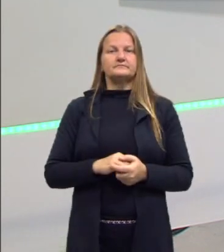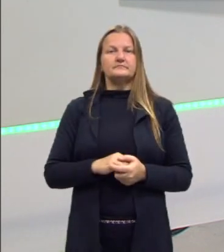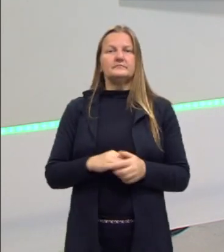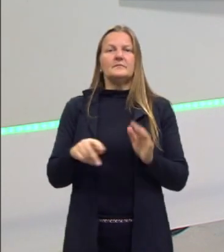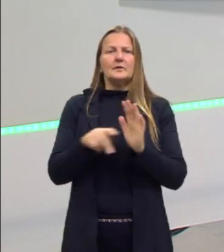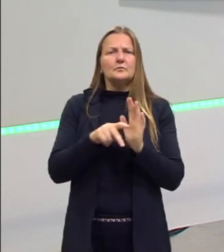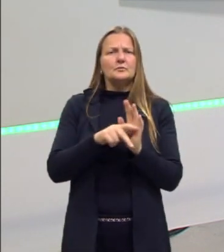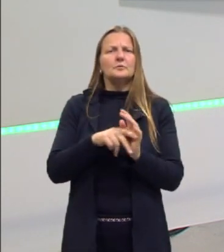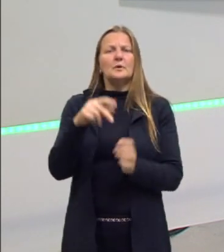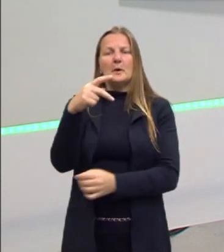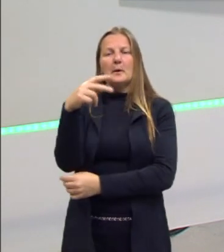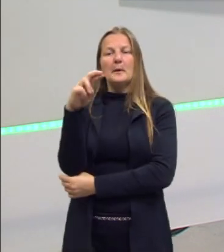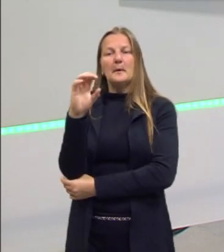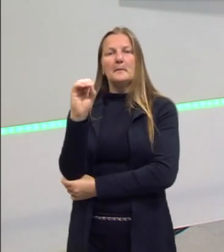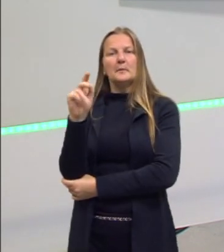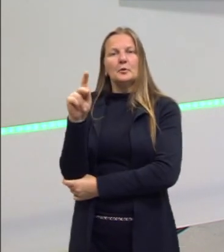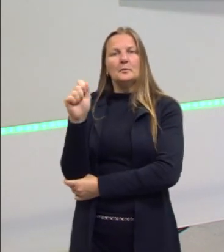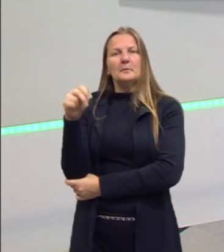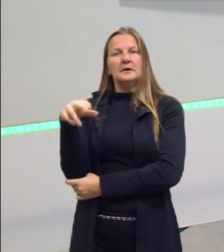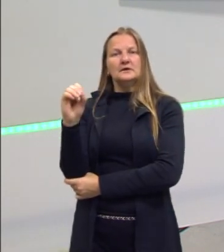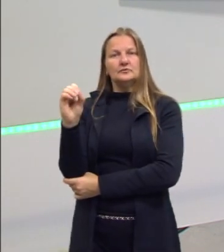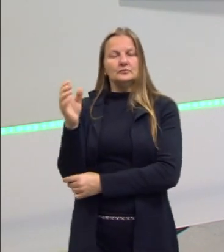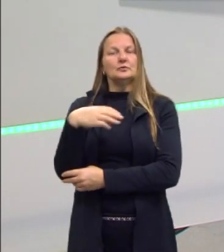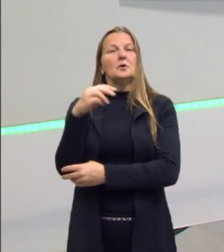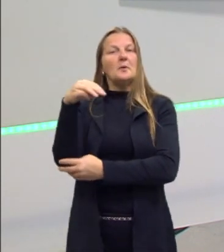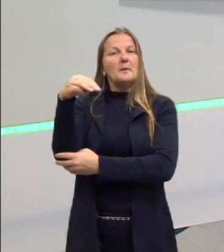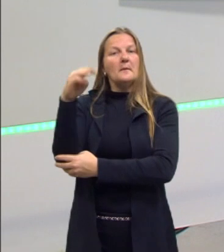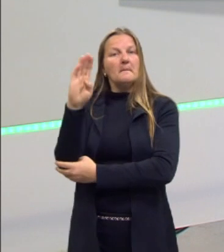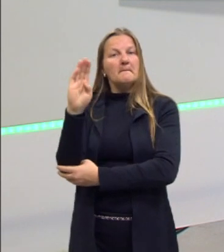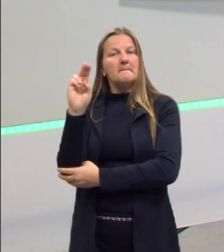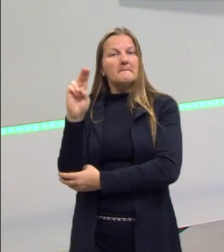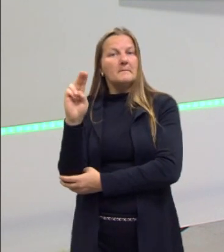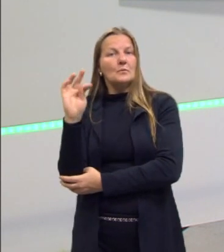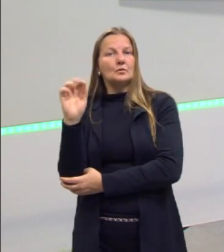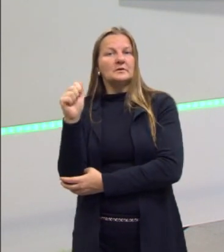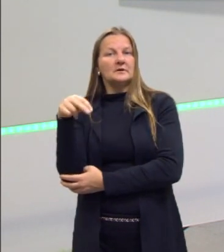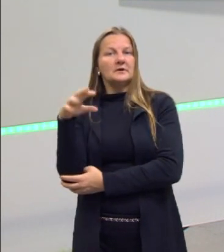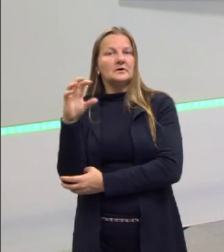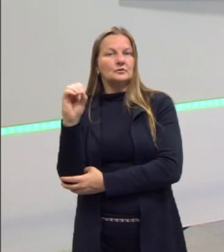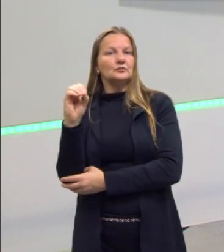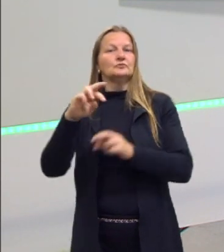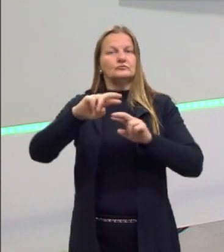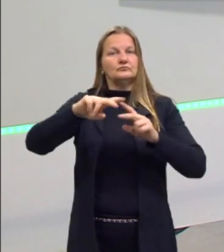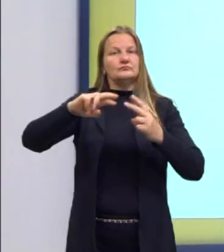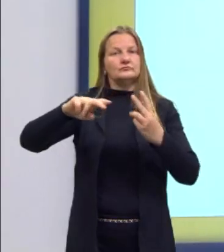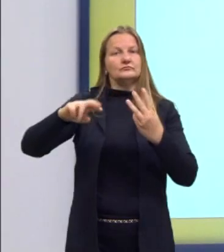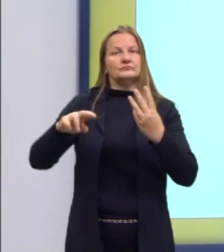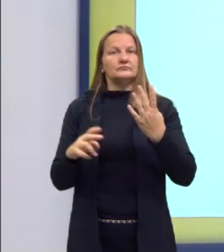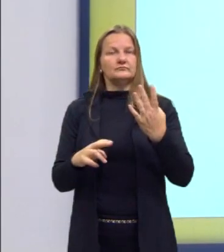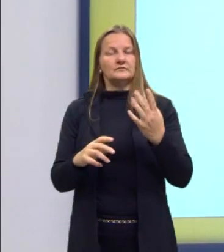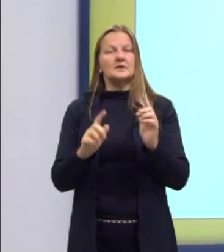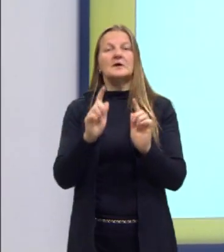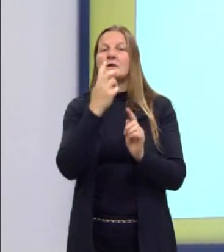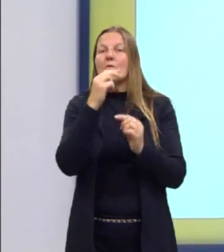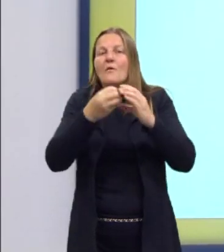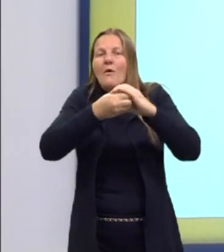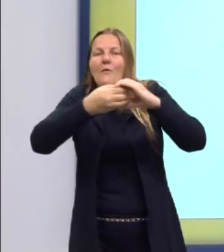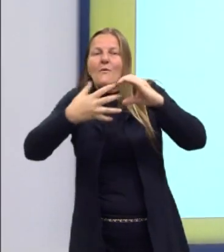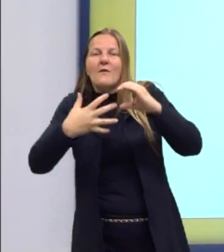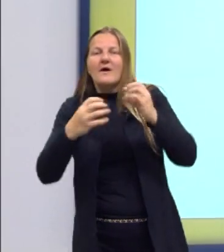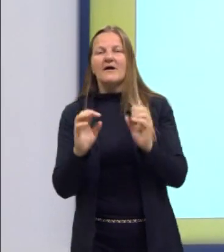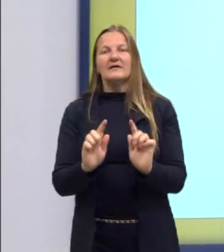falar de metano propano e butano que são aí o o propano botando são aí os compostos do nosso gás de cozinha